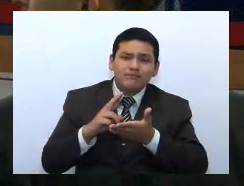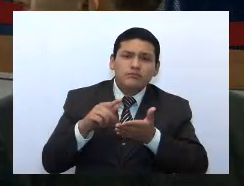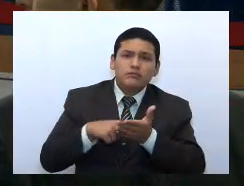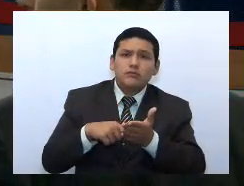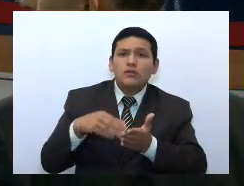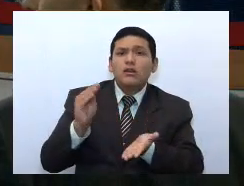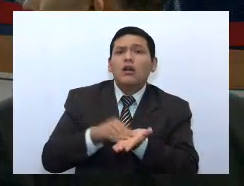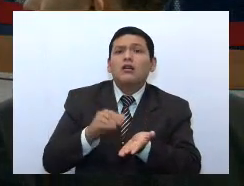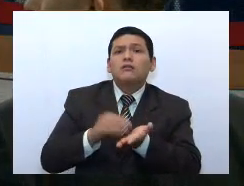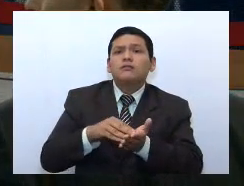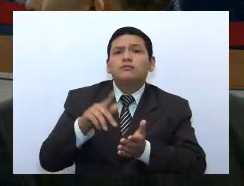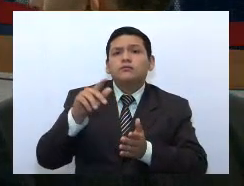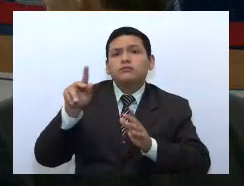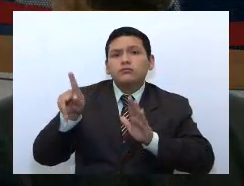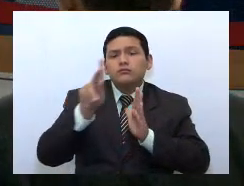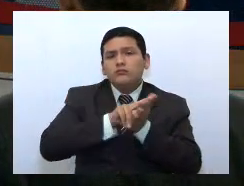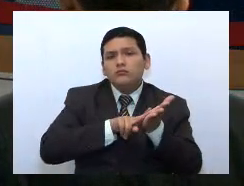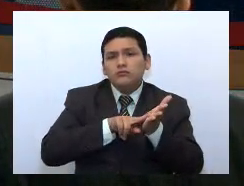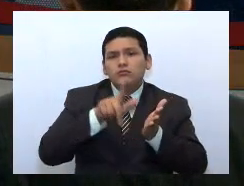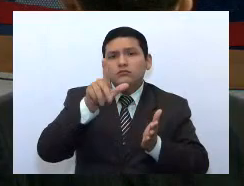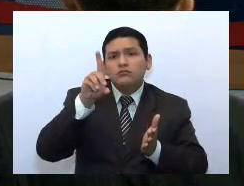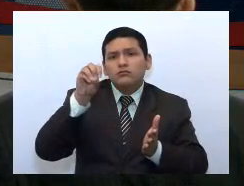o projeto da LDO vem sem